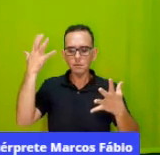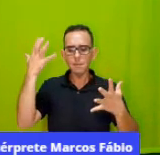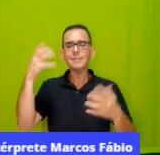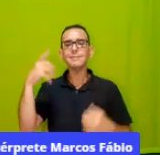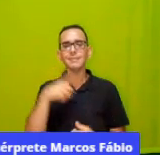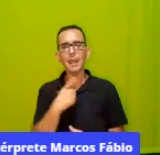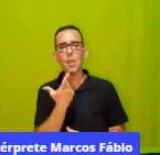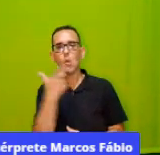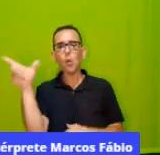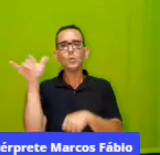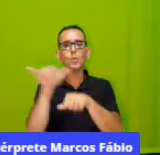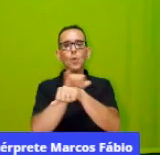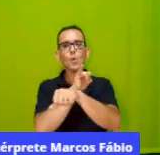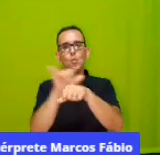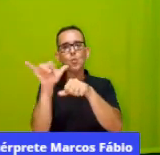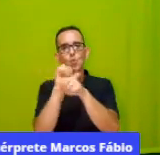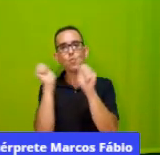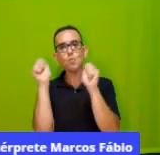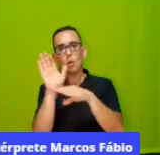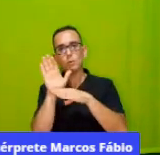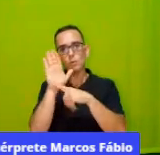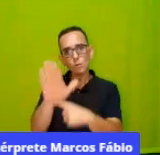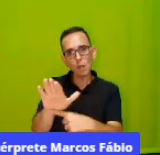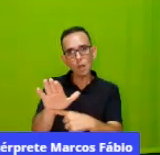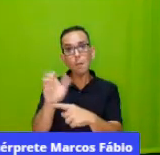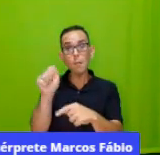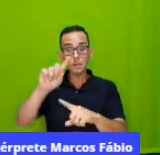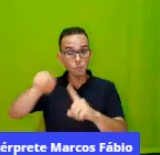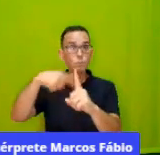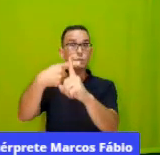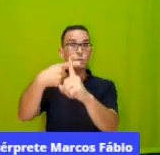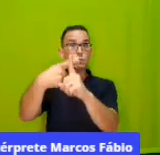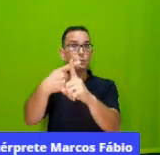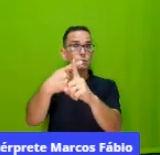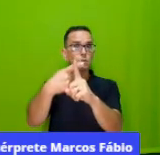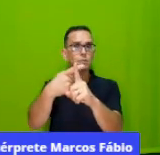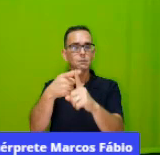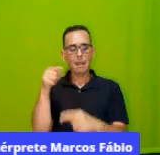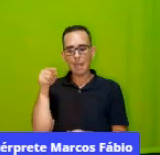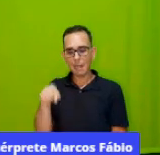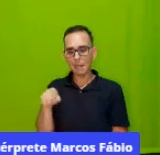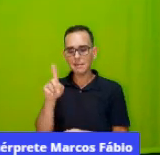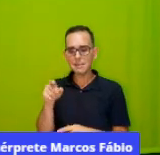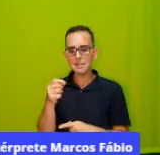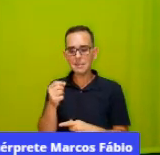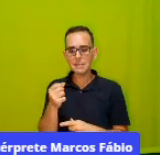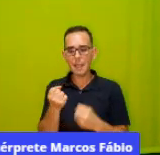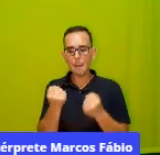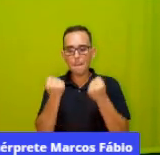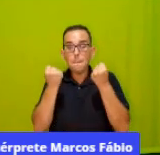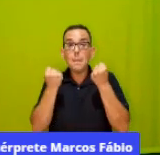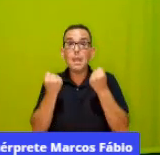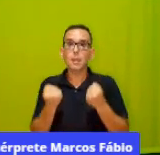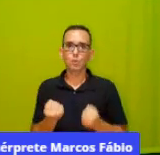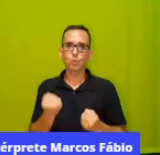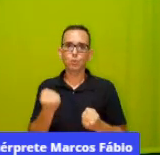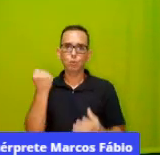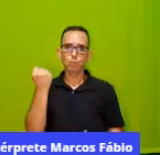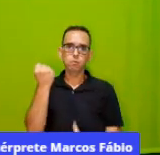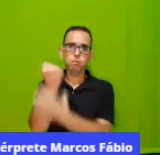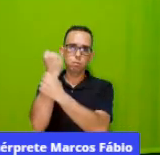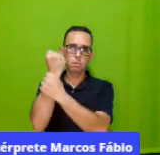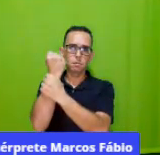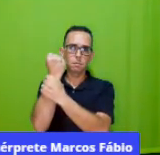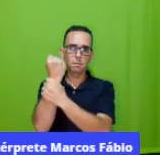esses movimentos involuntários, nós temos outro recurso que a gente pode auxiliar, então a gente pode usar mais de um. Esse aqui